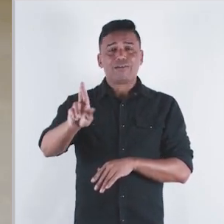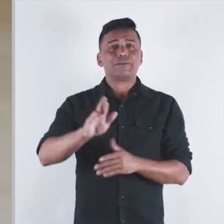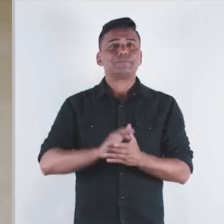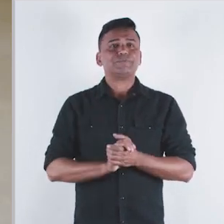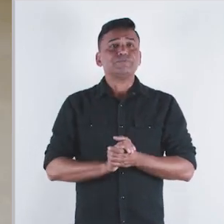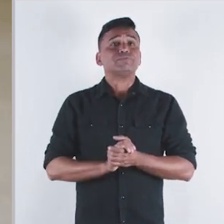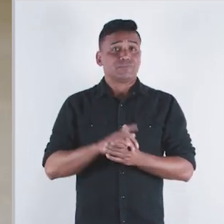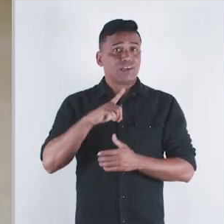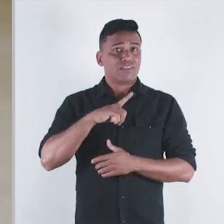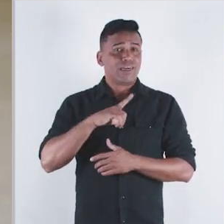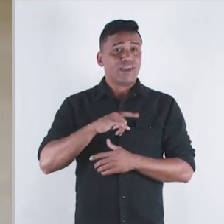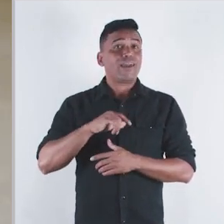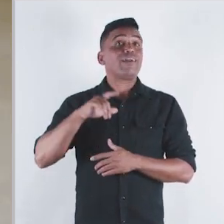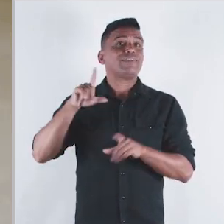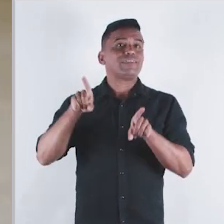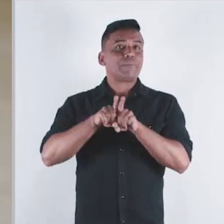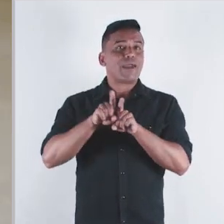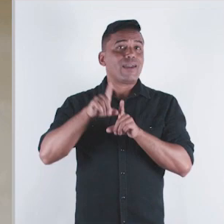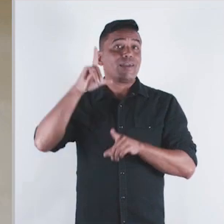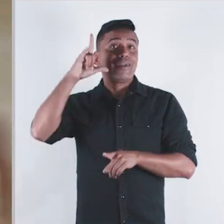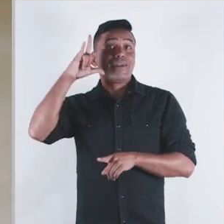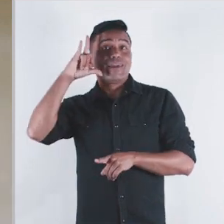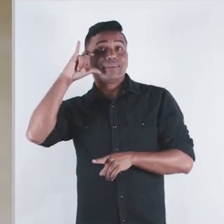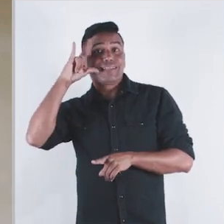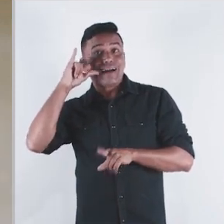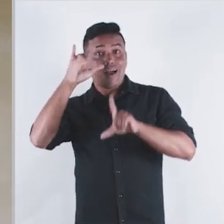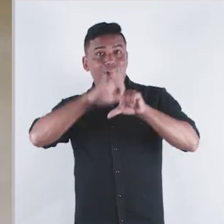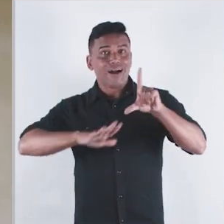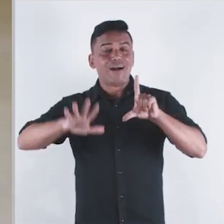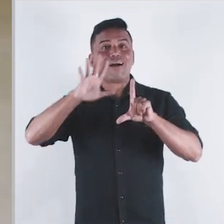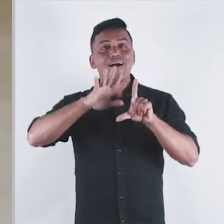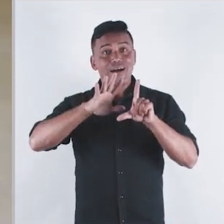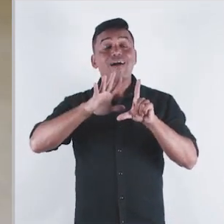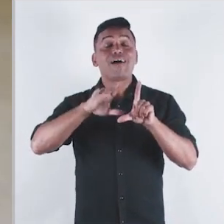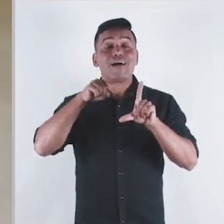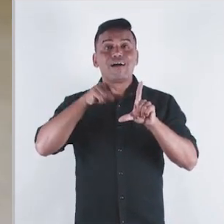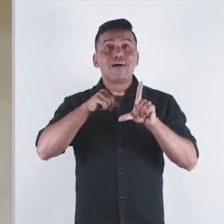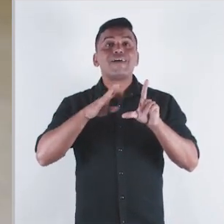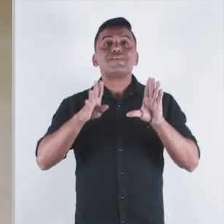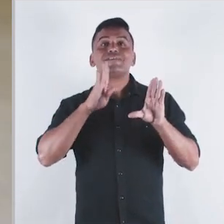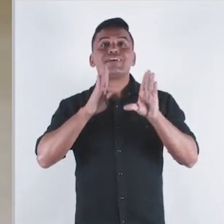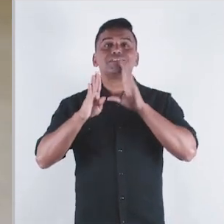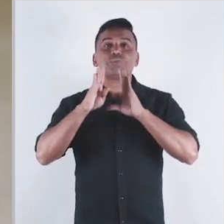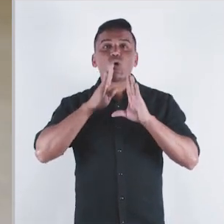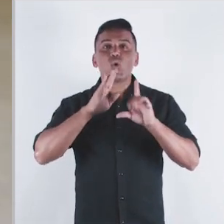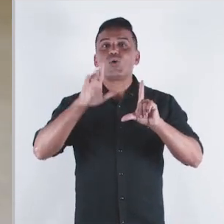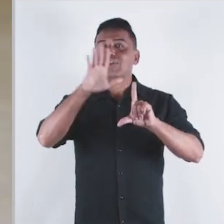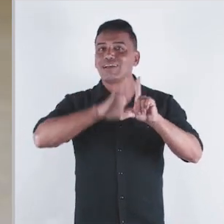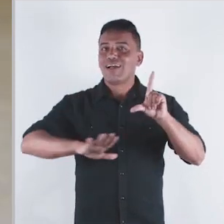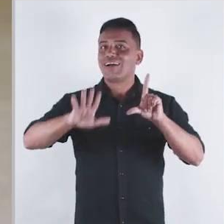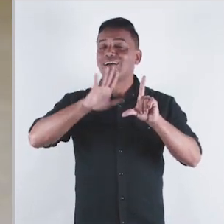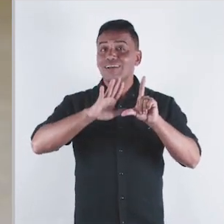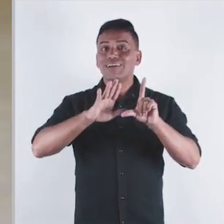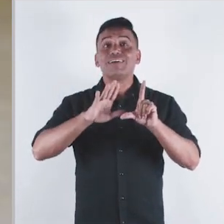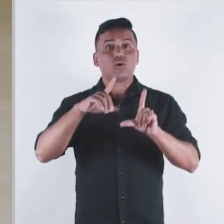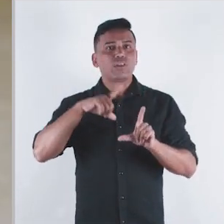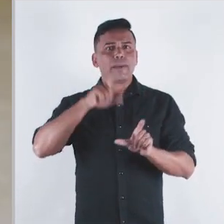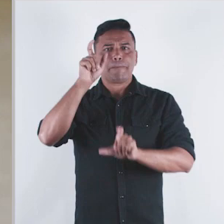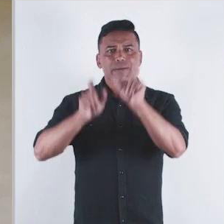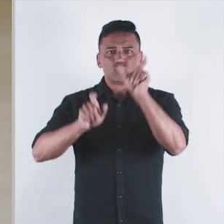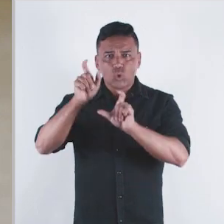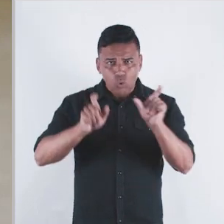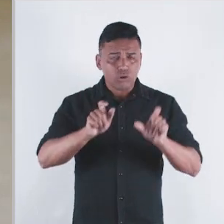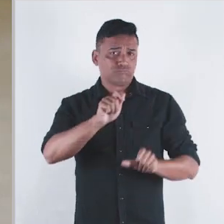pronta, que é o Instagram. Nós temos uma plataforma pronta, que é o Facebook. E alguns autores